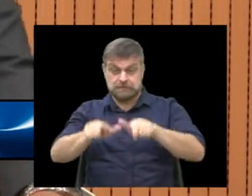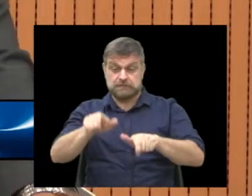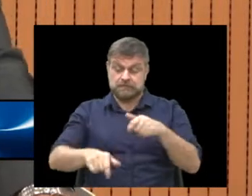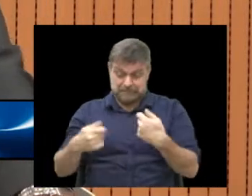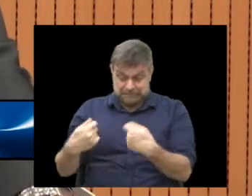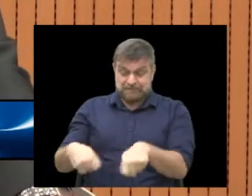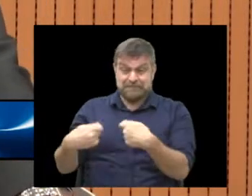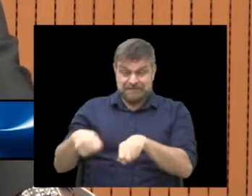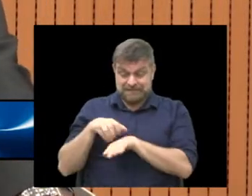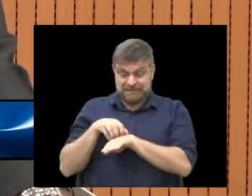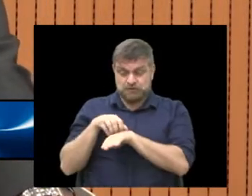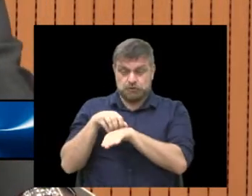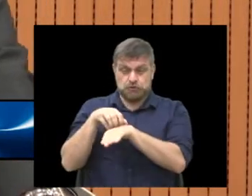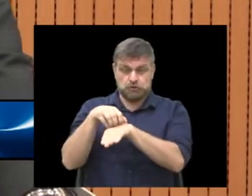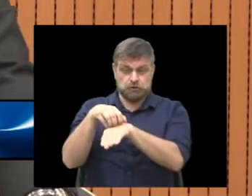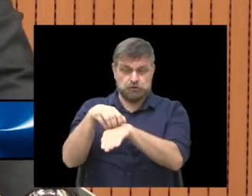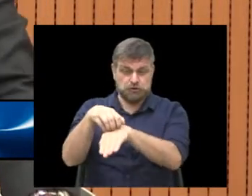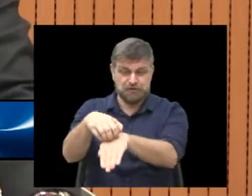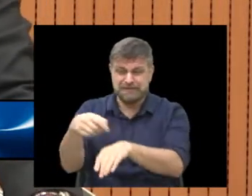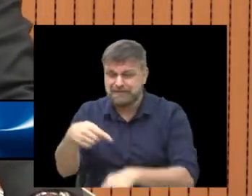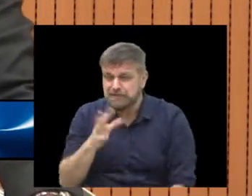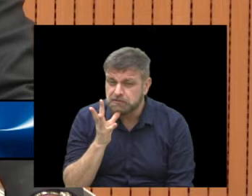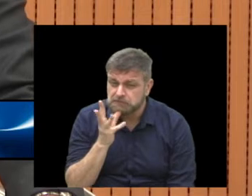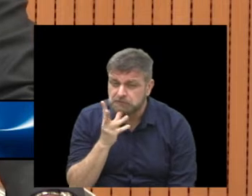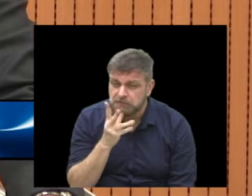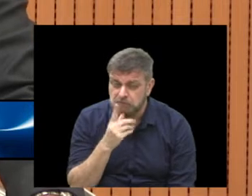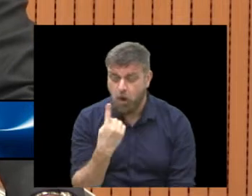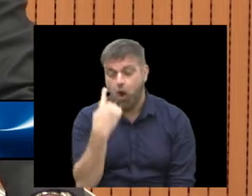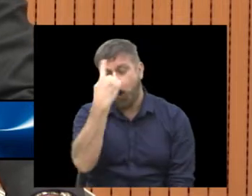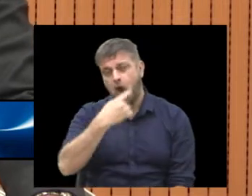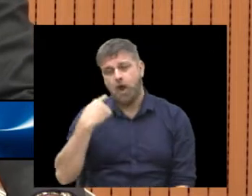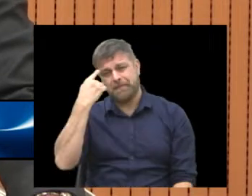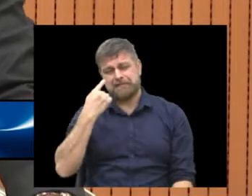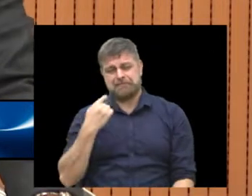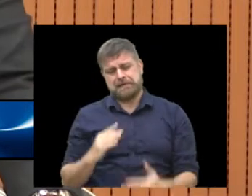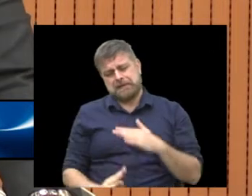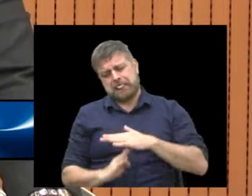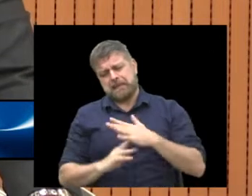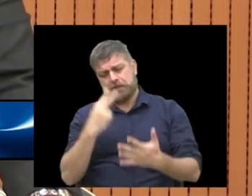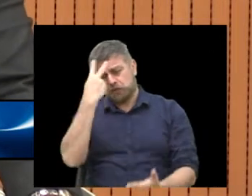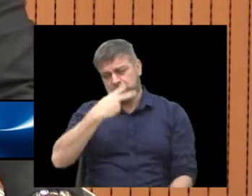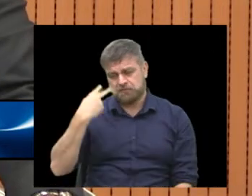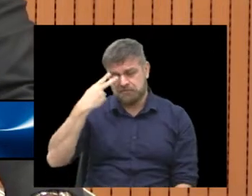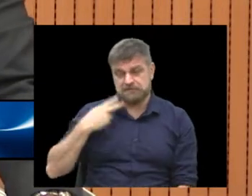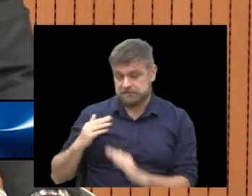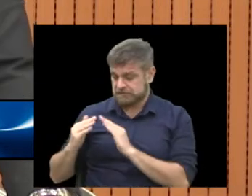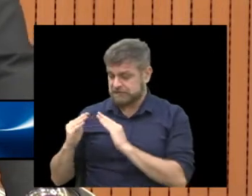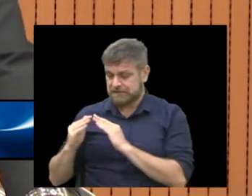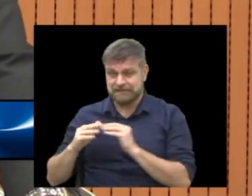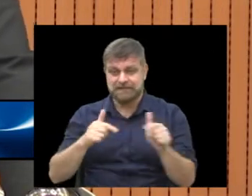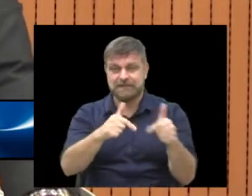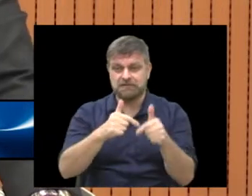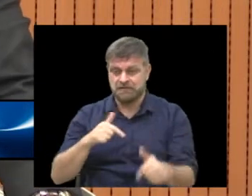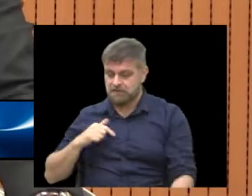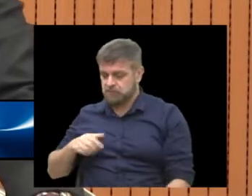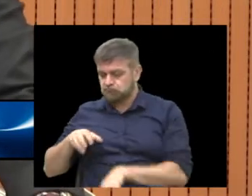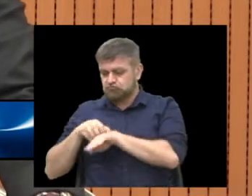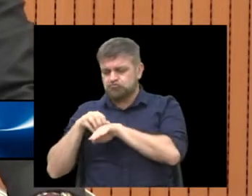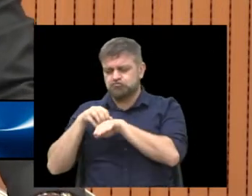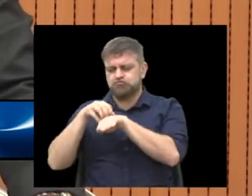do transporte e que têm demorado aí 1 hora, 2 horas para chegar do seu local, normalmente no Ouro